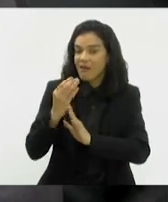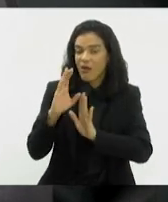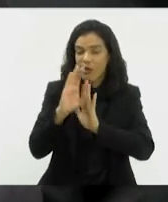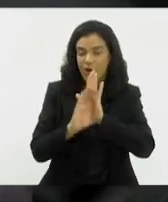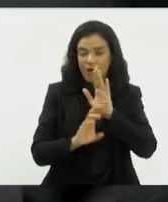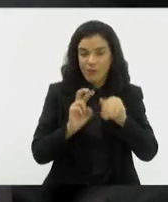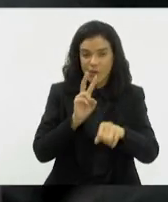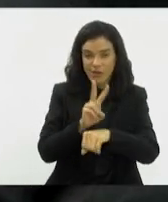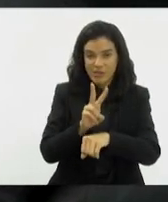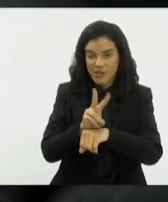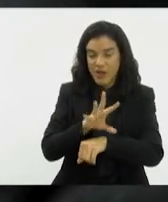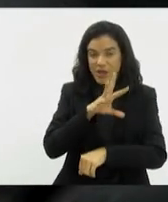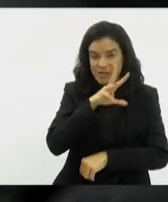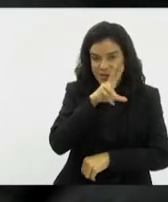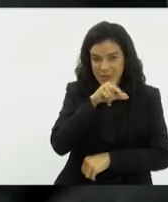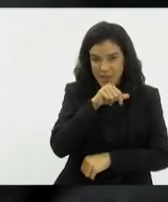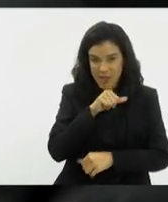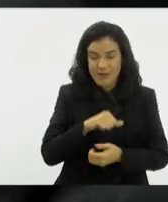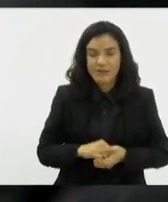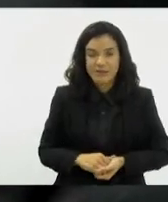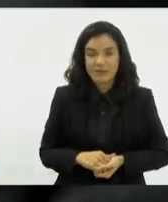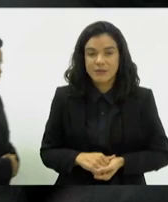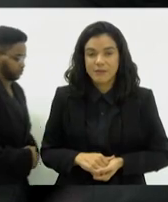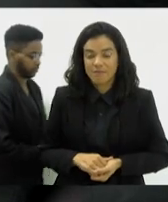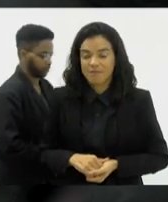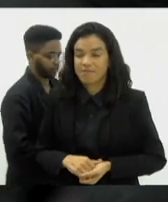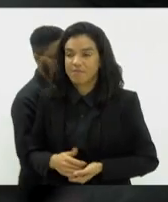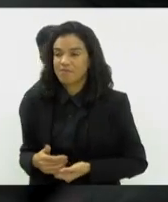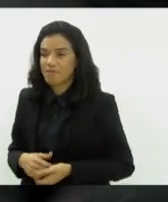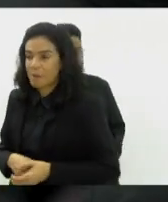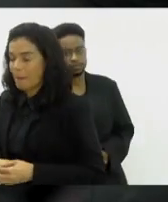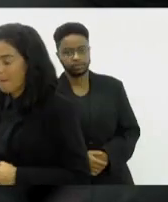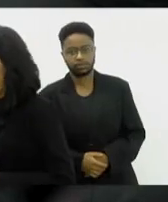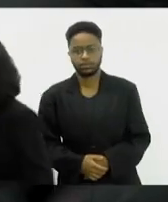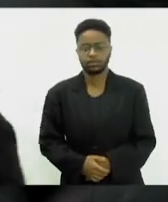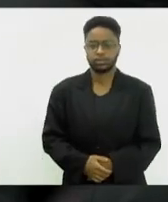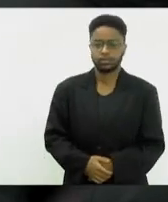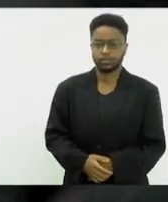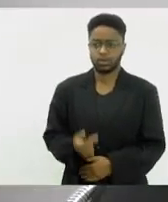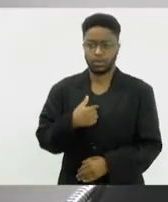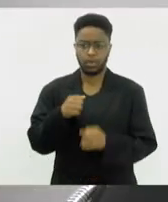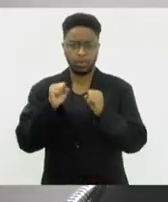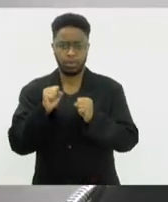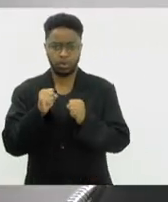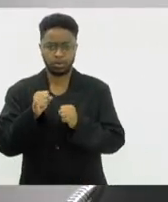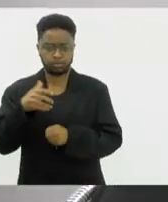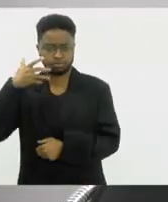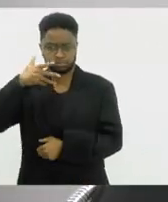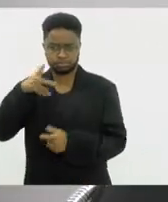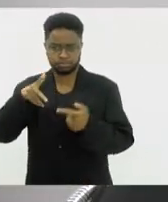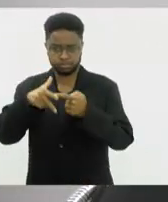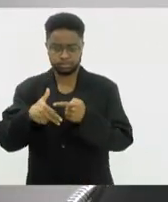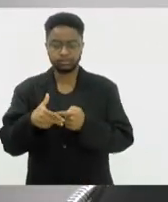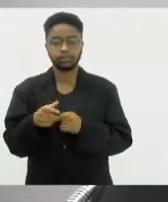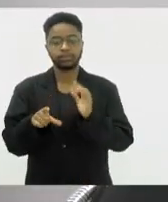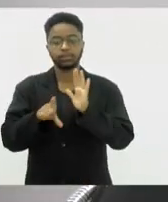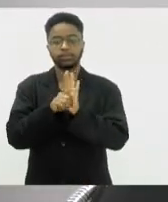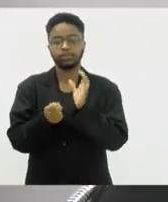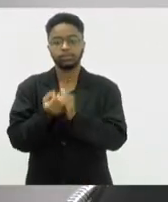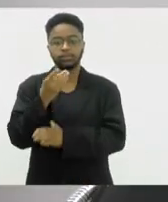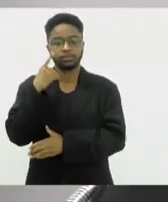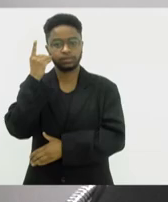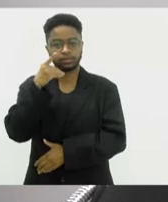de Proteção aos Animais. Diga-se de passagem, se o senhor me dá uma parte. Lei de autoria do deputado